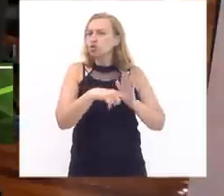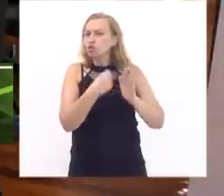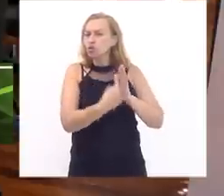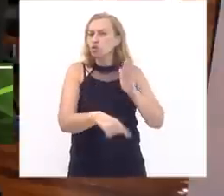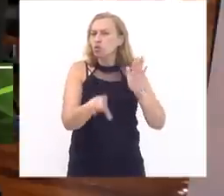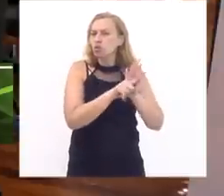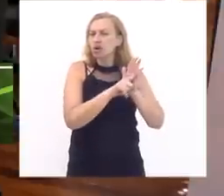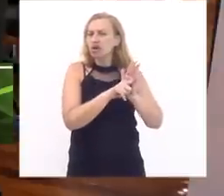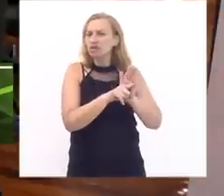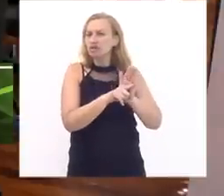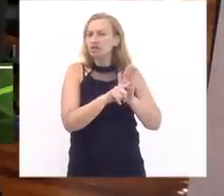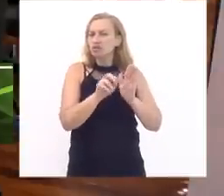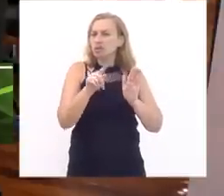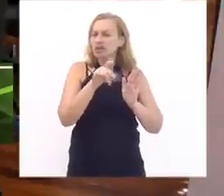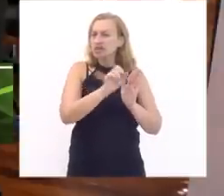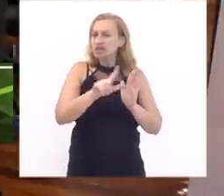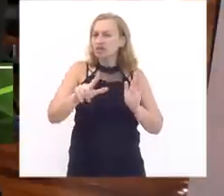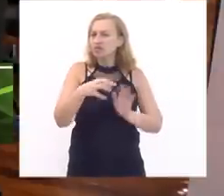nesse sentido.